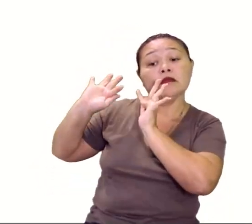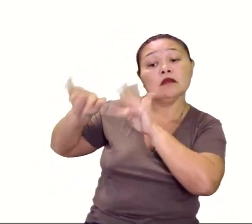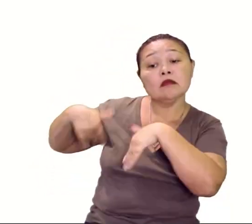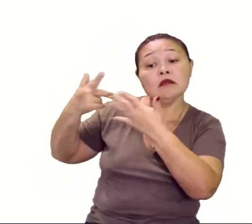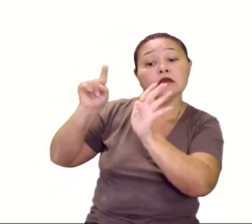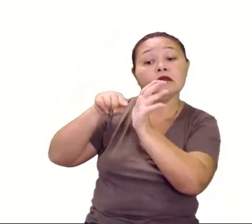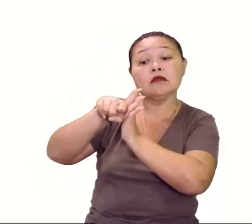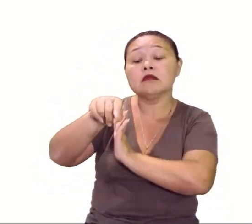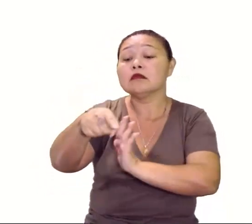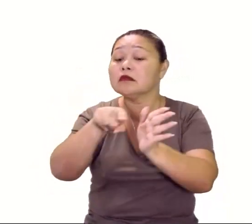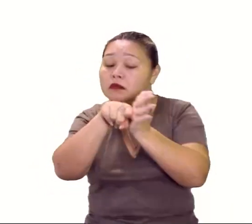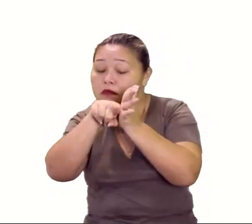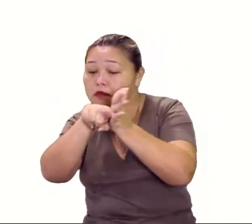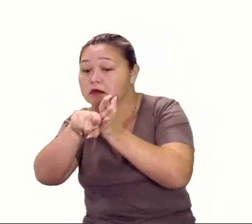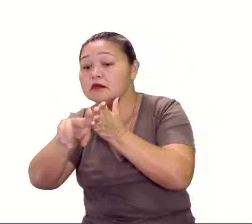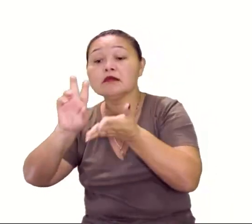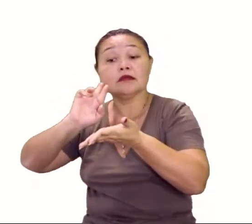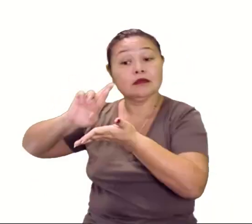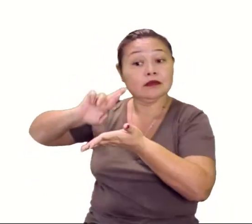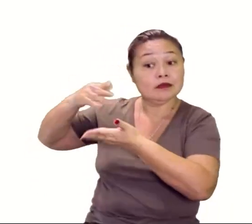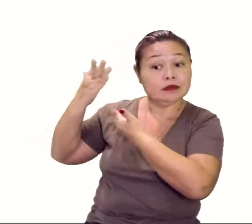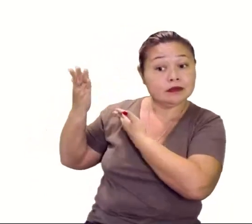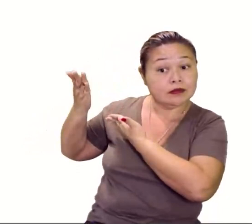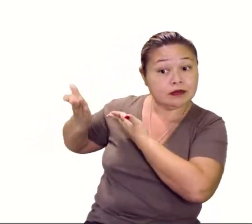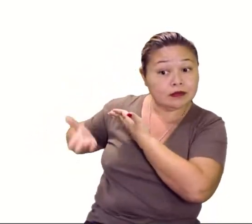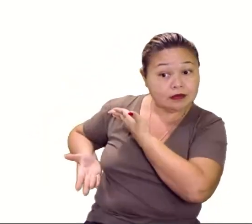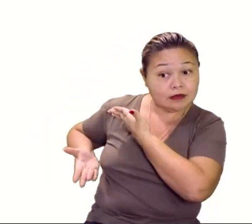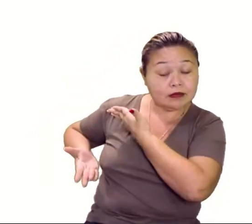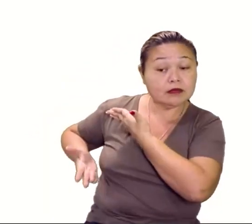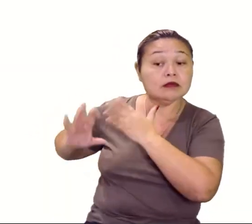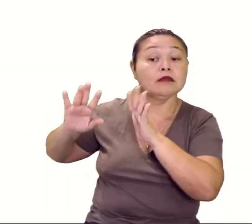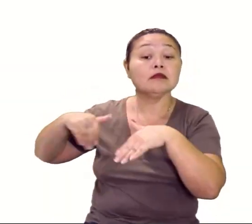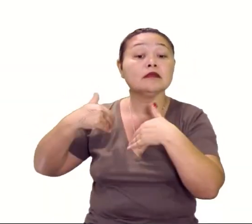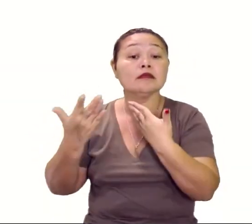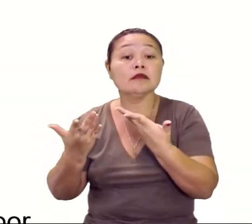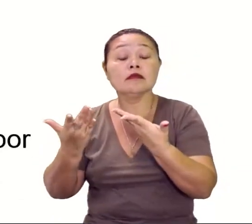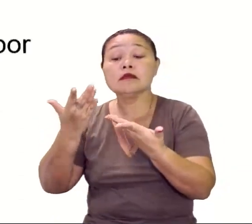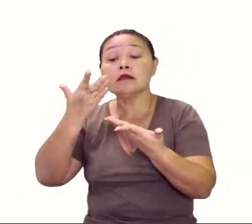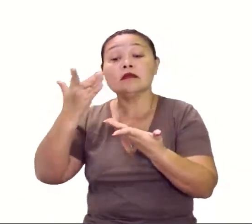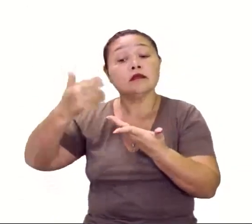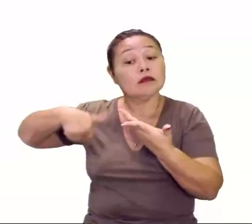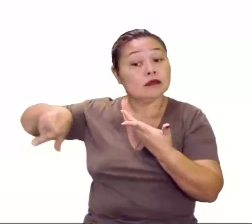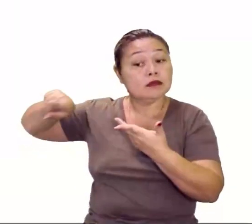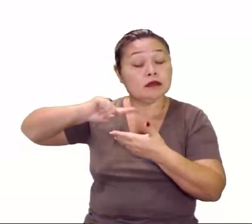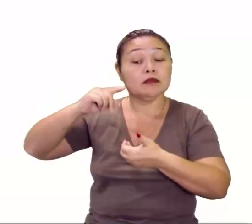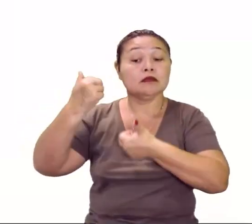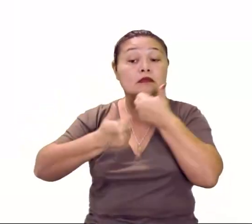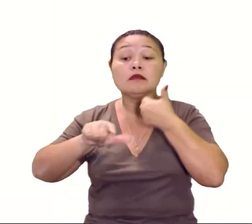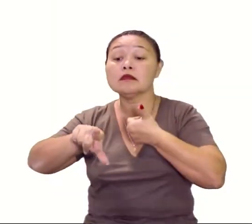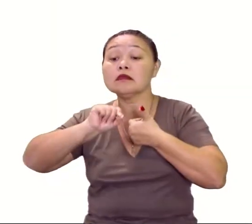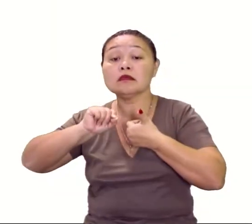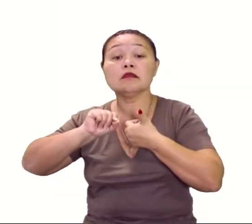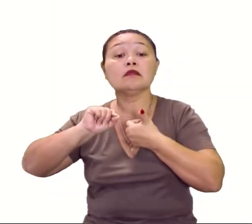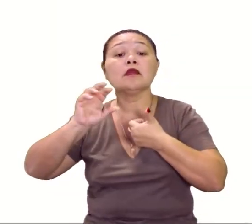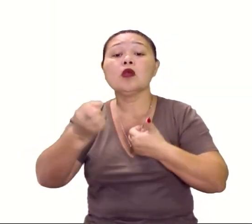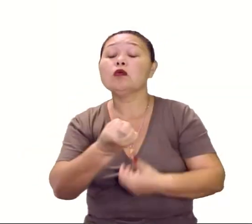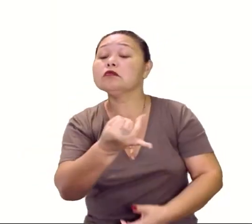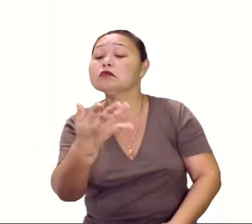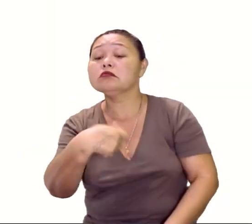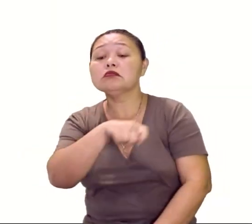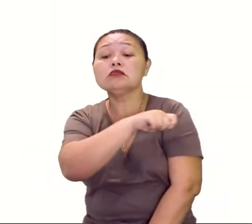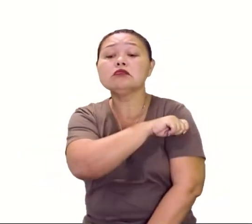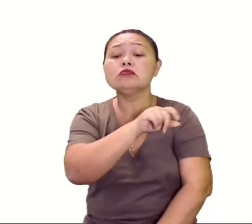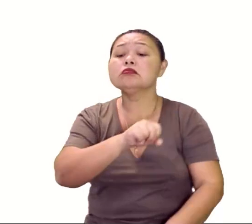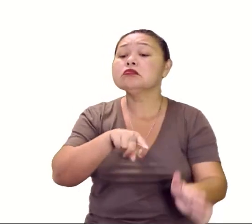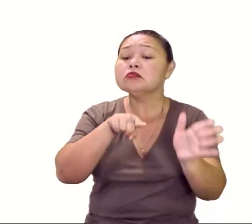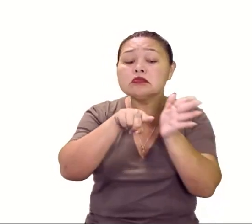dessa pesquisa os resultados foram esses, tá bom? Então, nessa situação do esporte favorito, quantos alunos